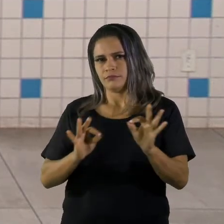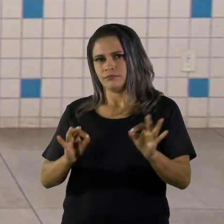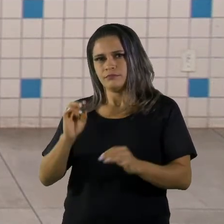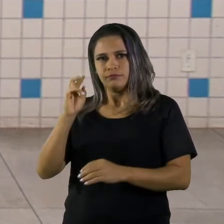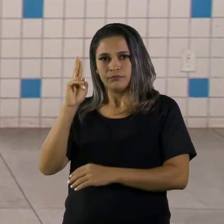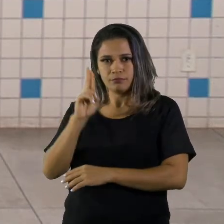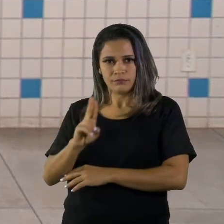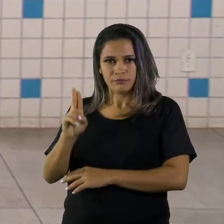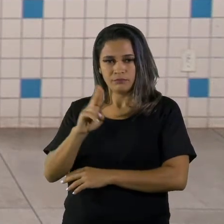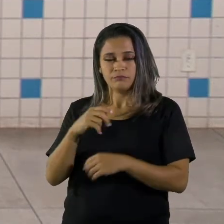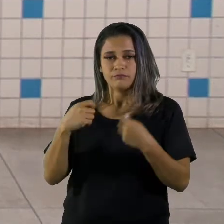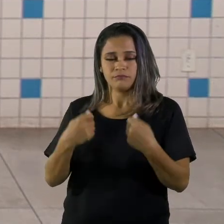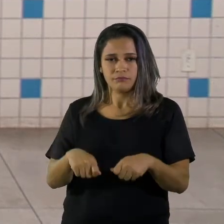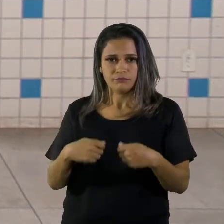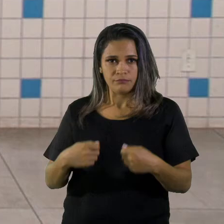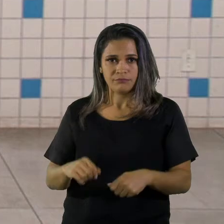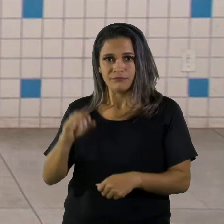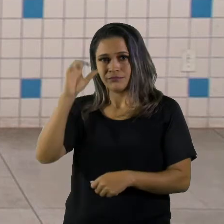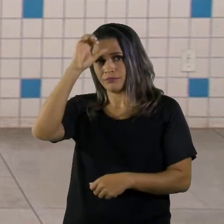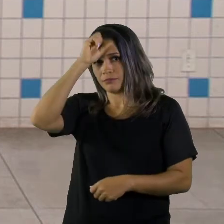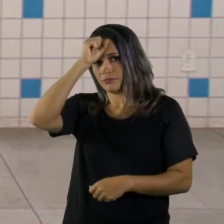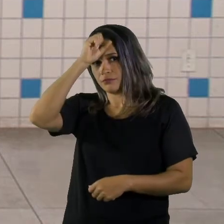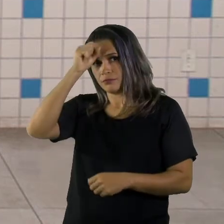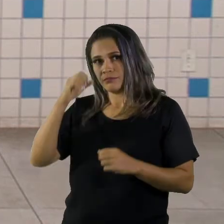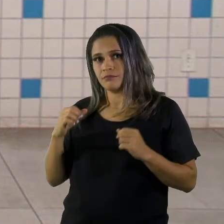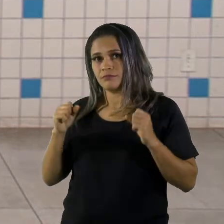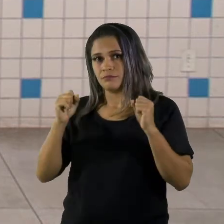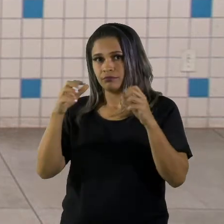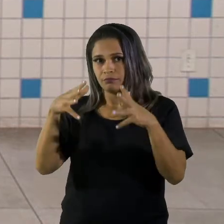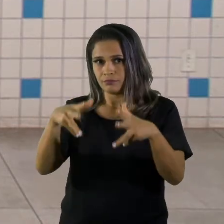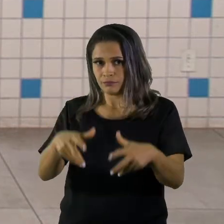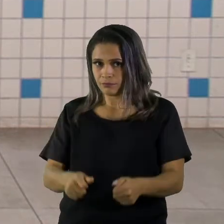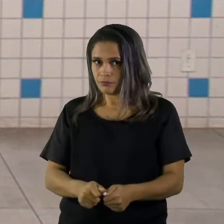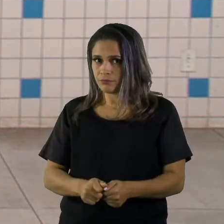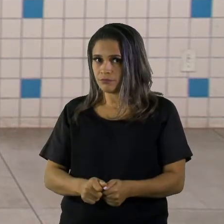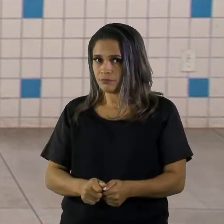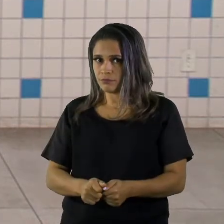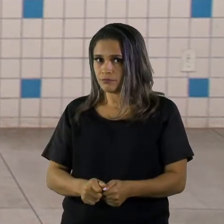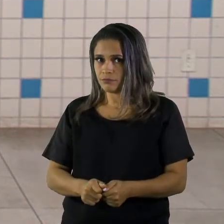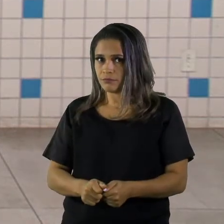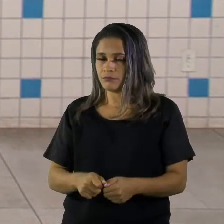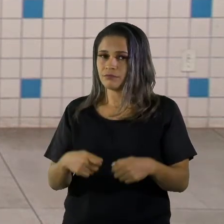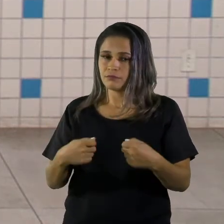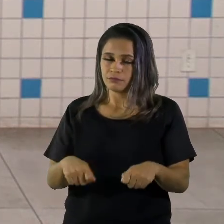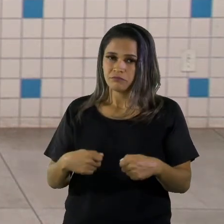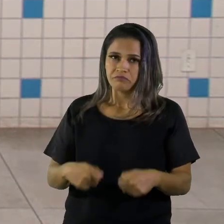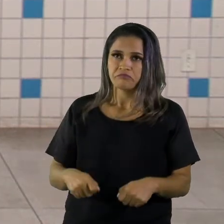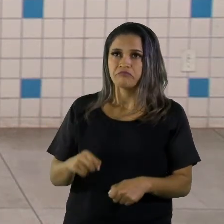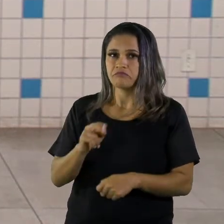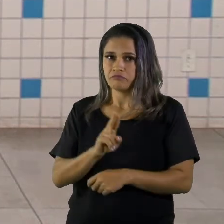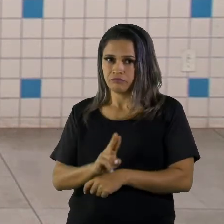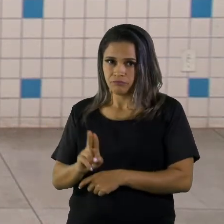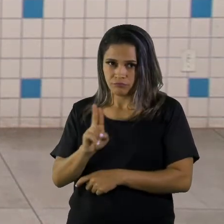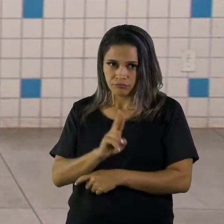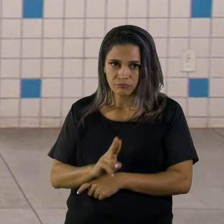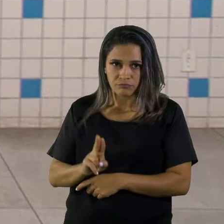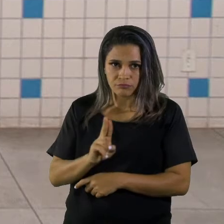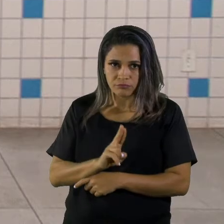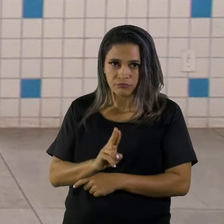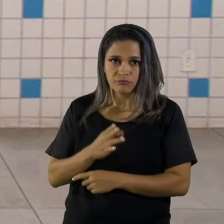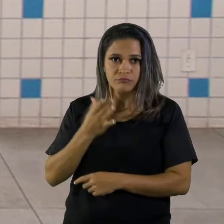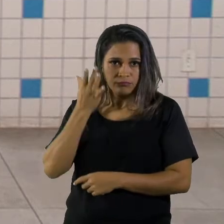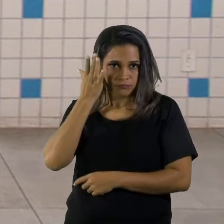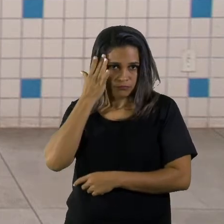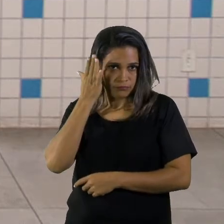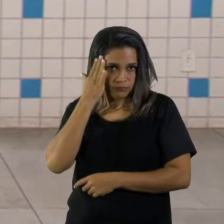e precisamos saber todas elas, pelo menos ter um conhecimento, para quando precisarmos de utilizar essa unidade, nós